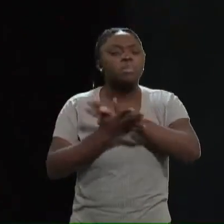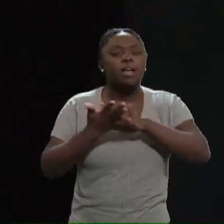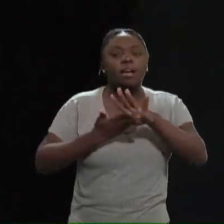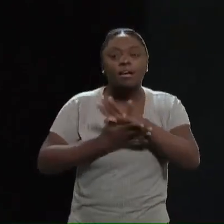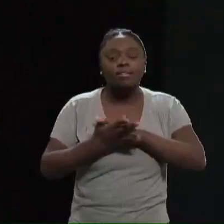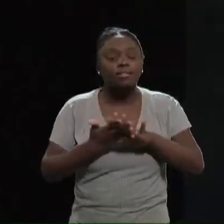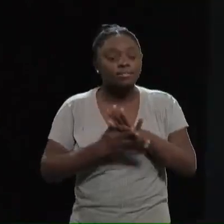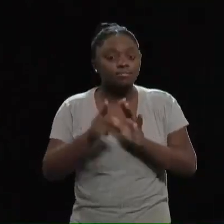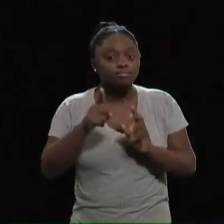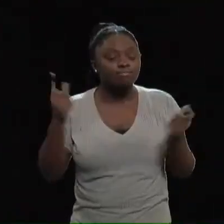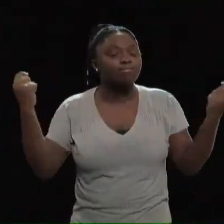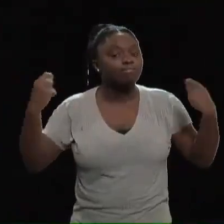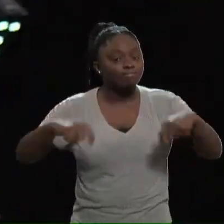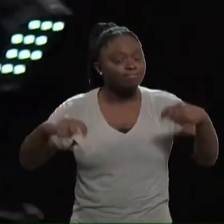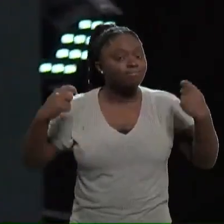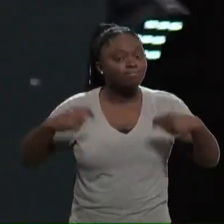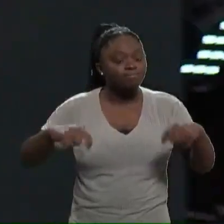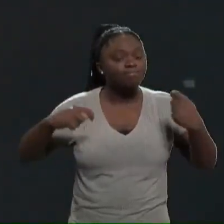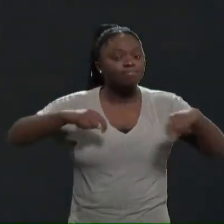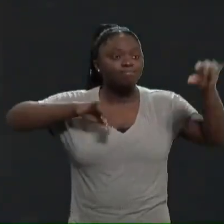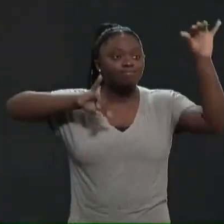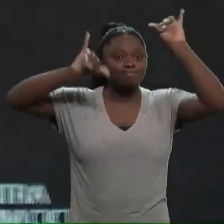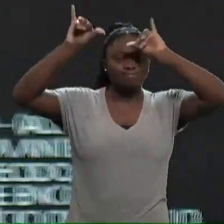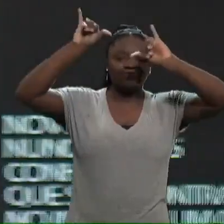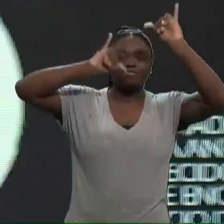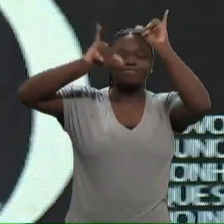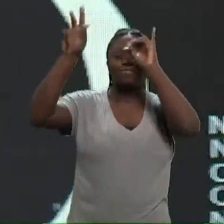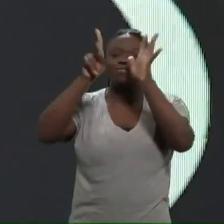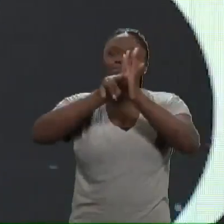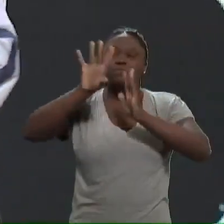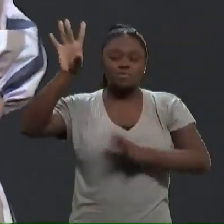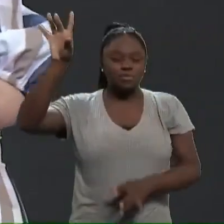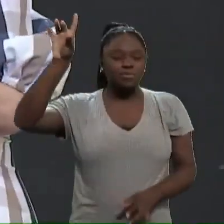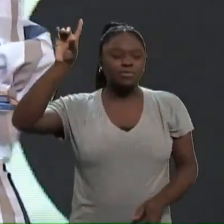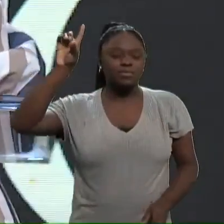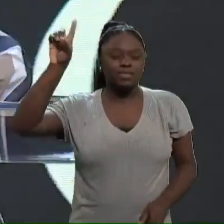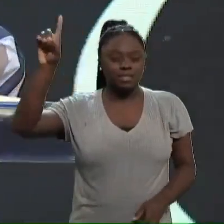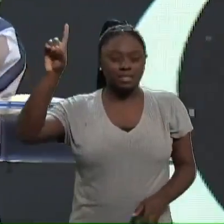favor, você precisa de uma unção que vem de Deus.